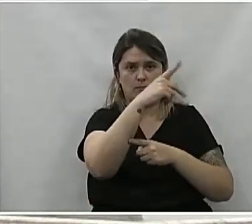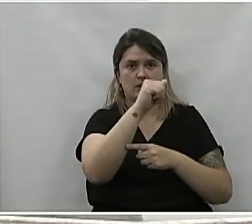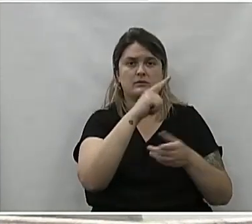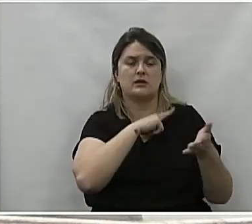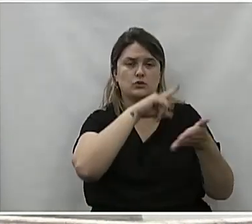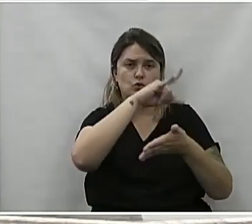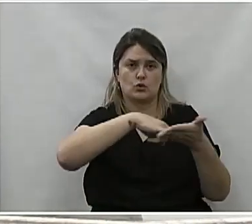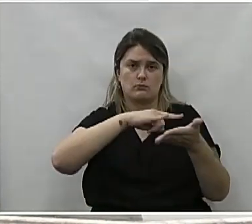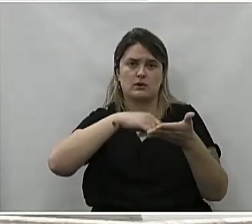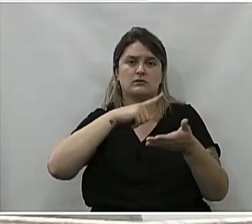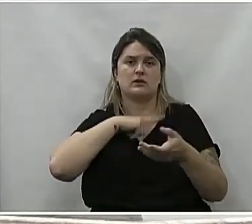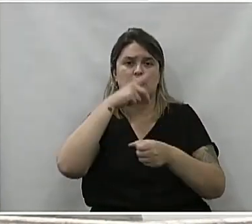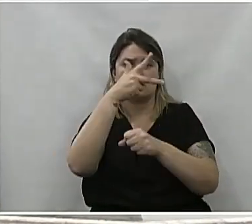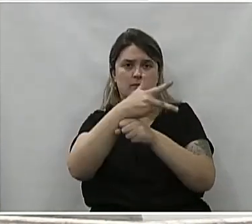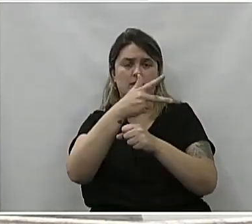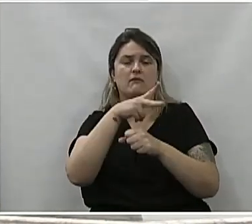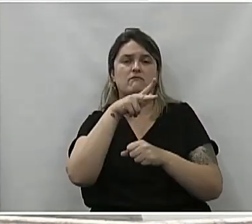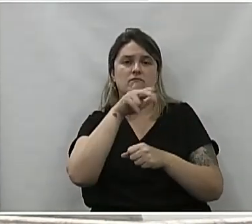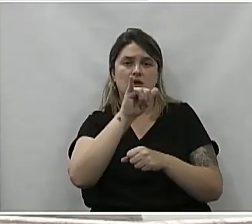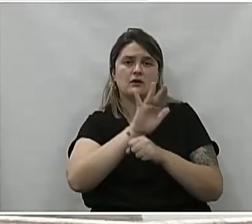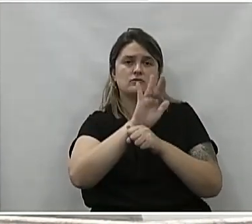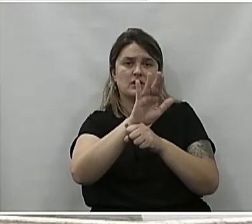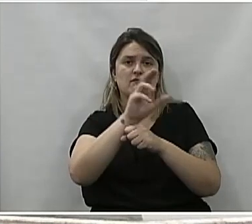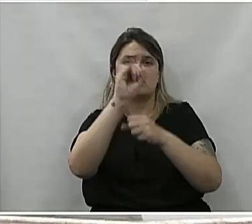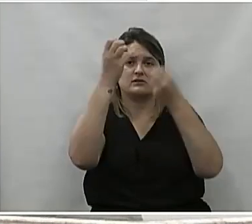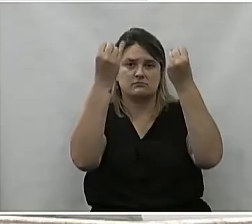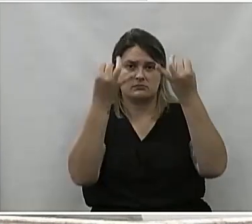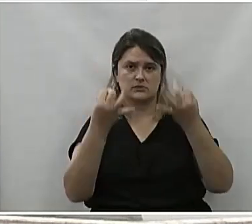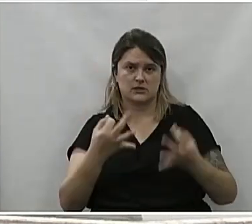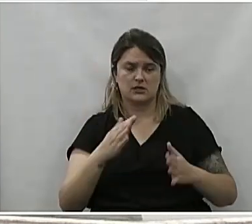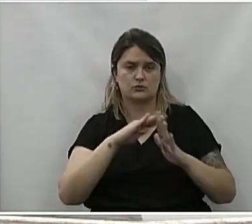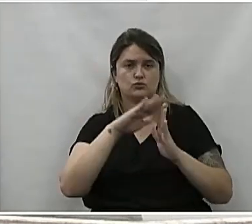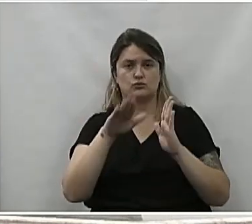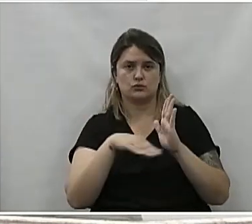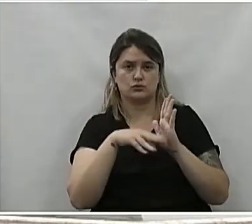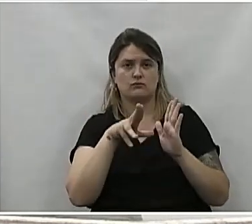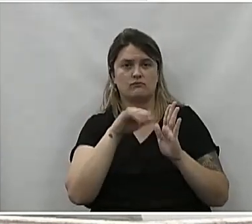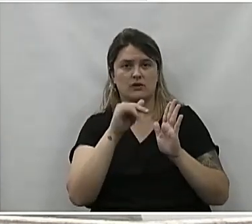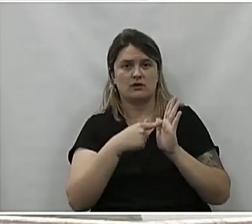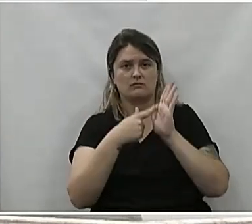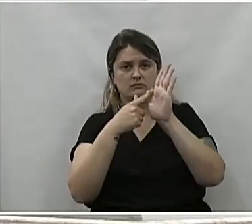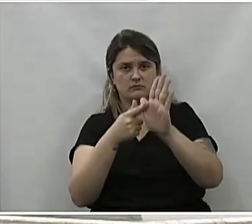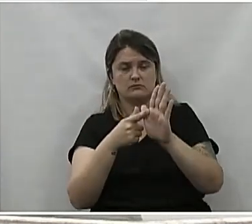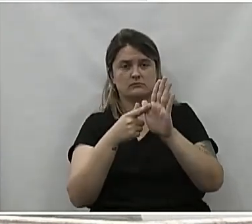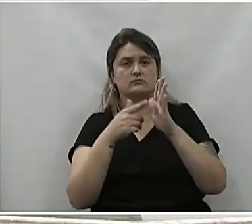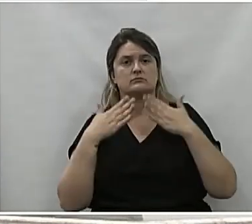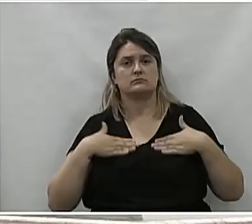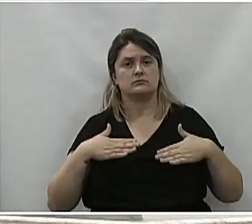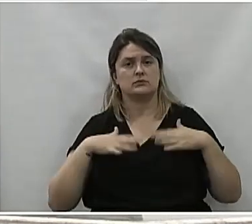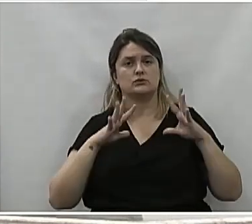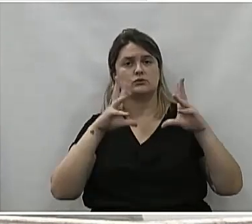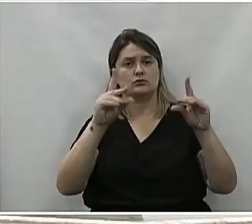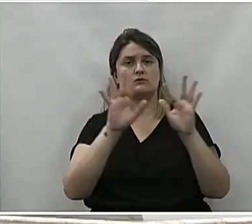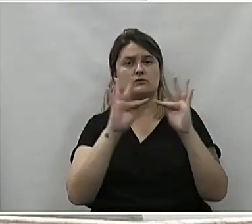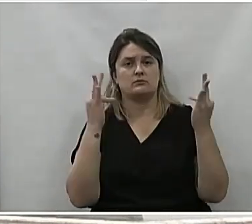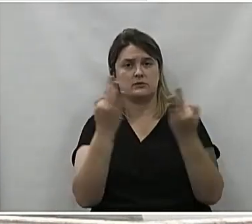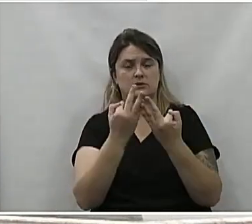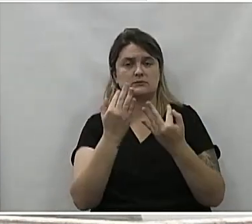prontuários Tem as câmeras Tem tudo Eu acho que isso Vai ser esclarecido E vai trazer Conforto a todos Os familiares